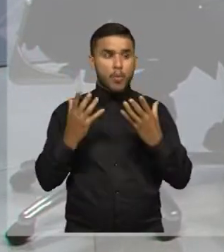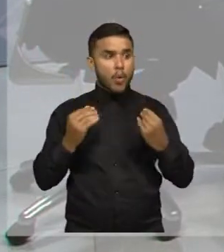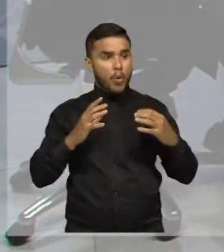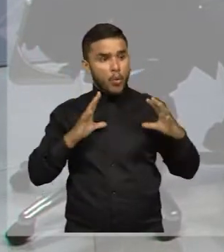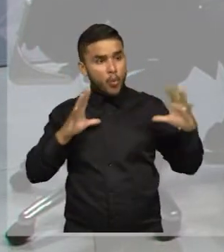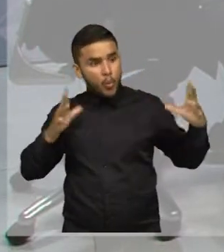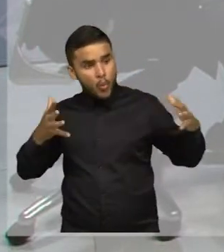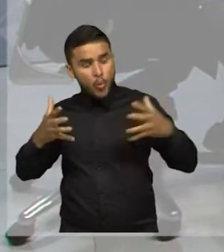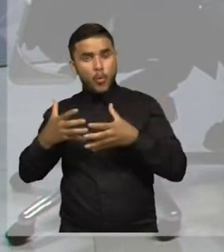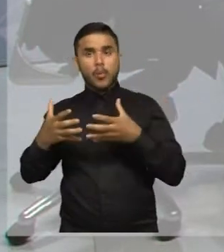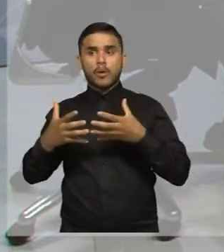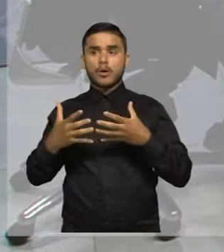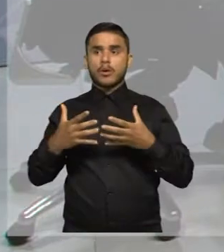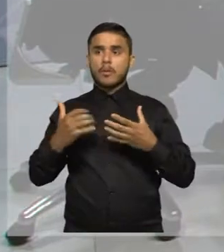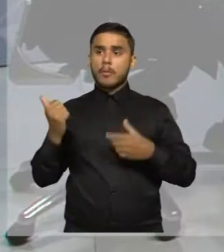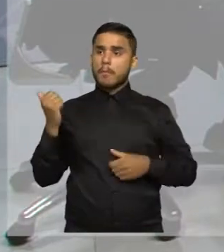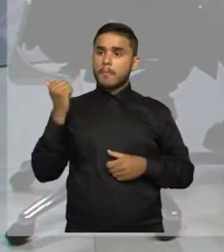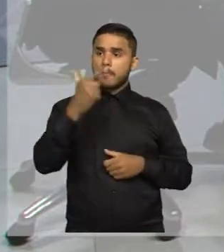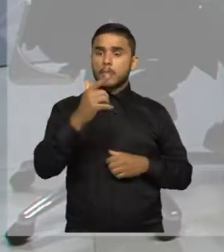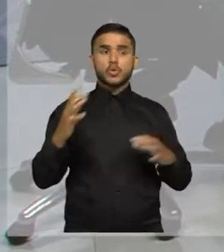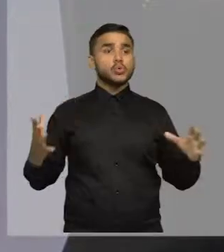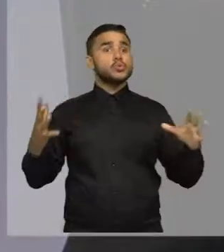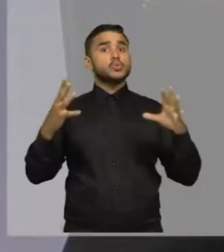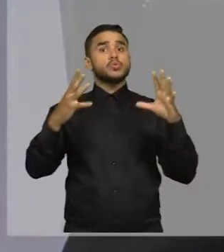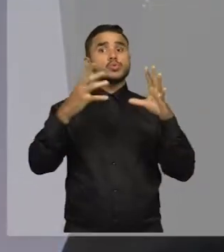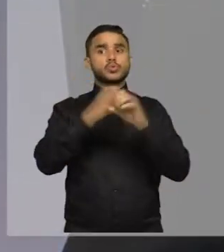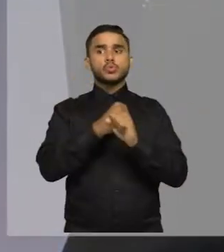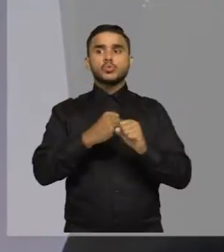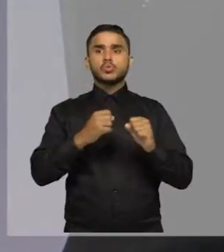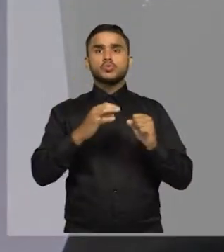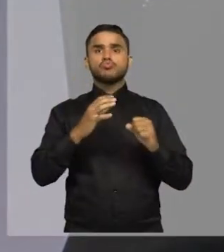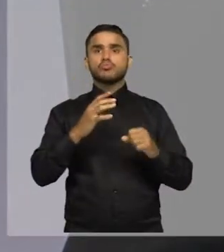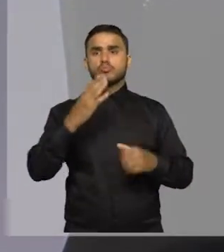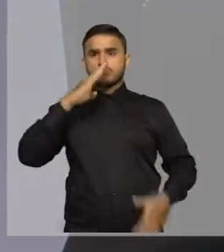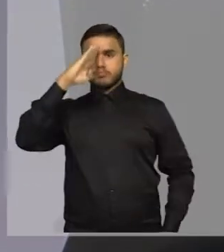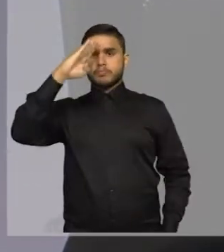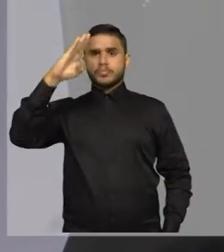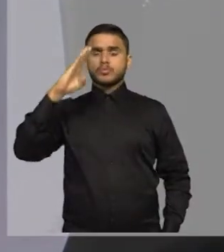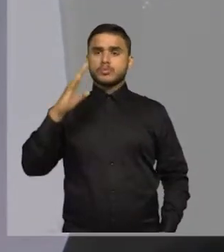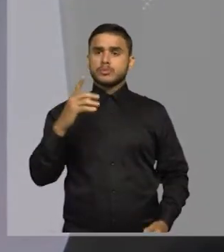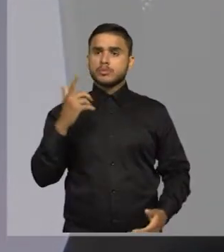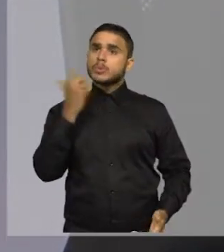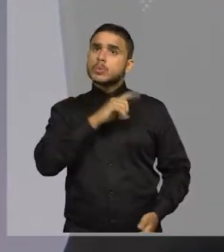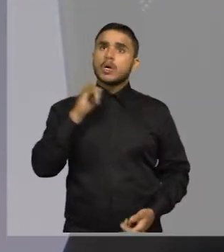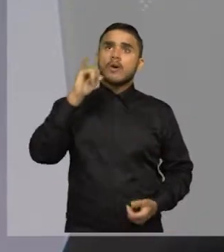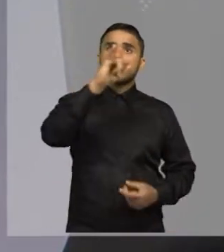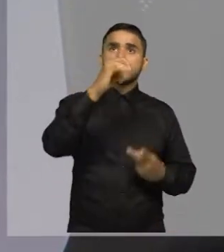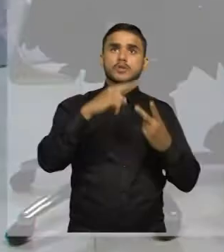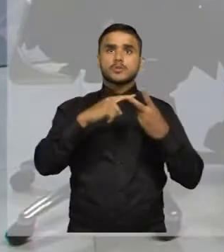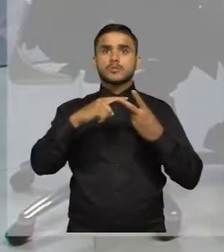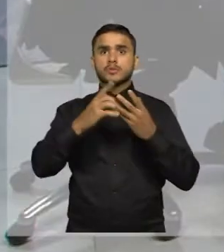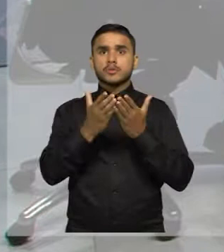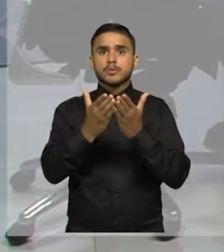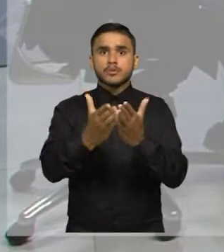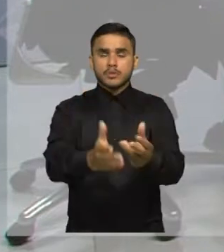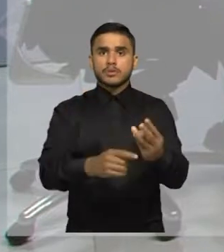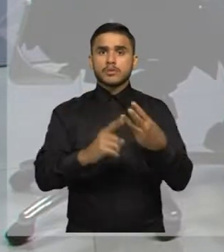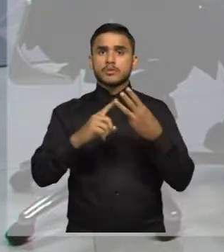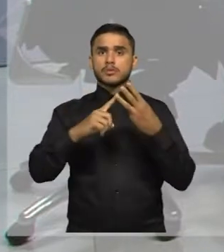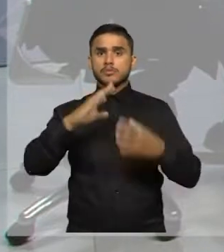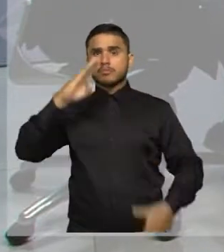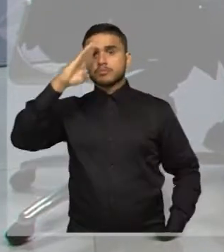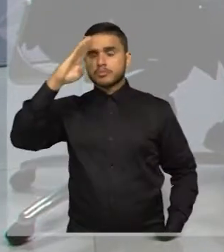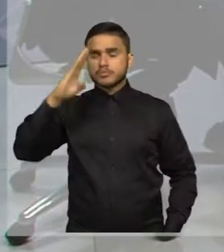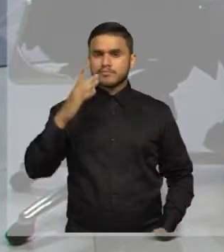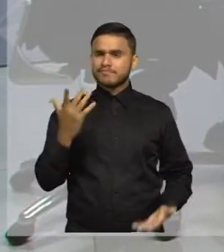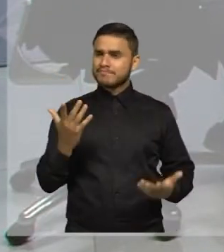exército de criminosos hoje é muito maior do que todas as forças armadas que o país possui. Tanto é verdade que a intervenção